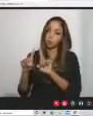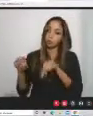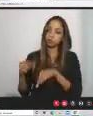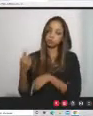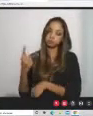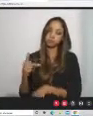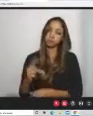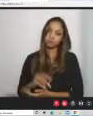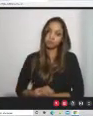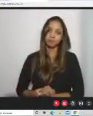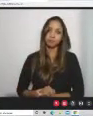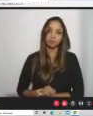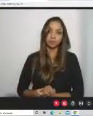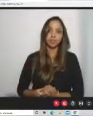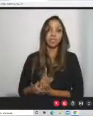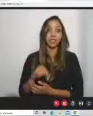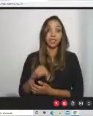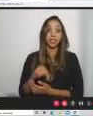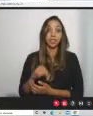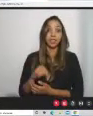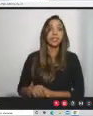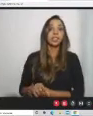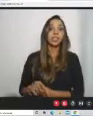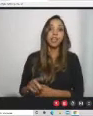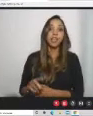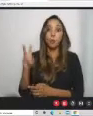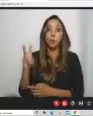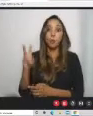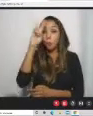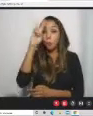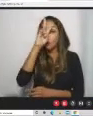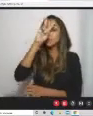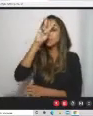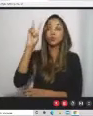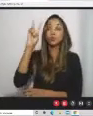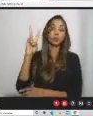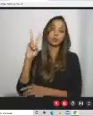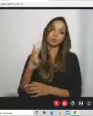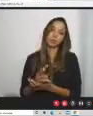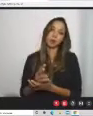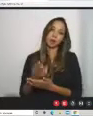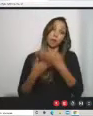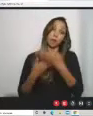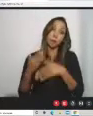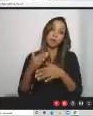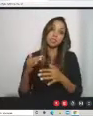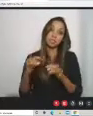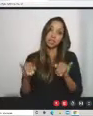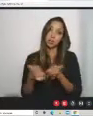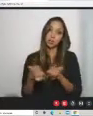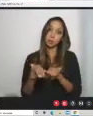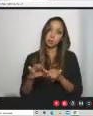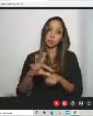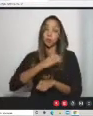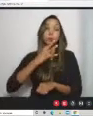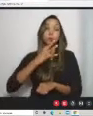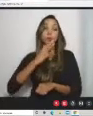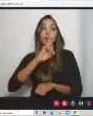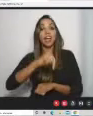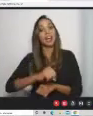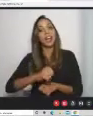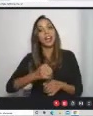um resgate histórico da nossa cidade. Né, Parnamirim, que por muito tempo foi conhecido como a cidade das bicicletas. Né, e por que não a gente